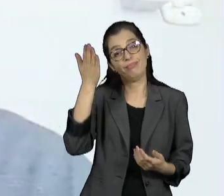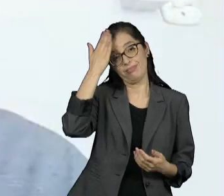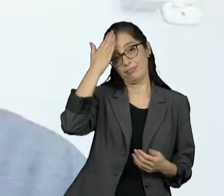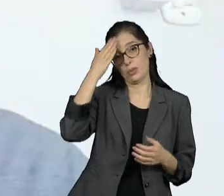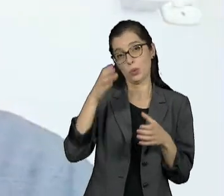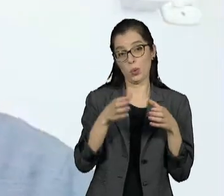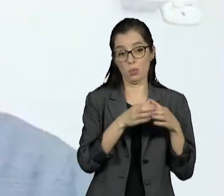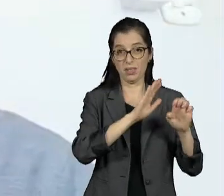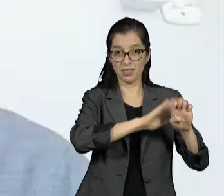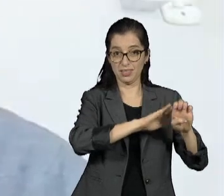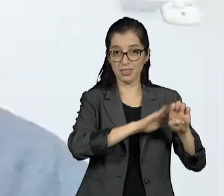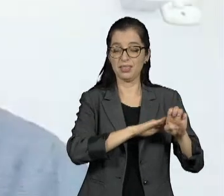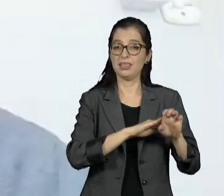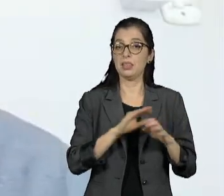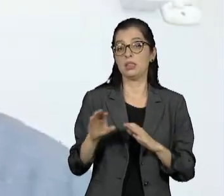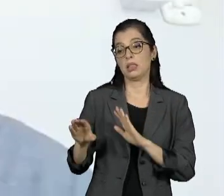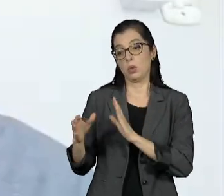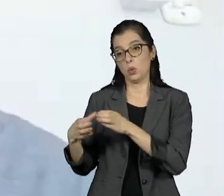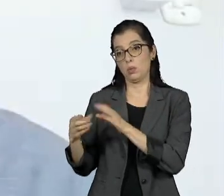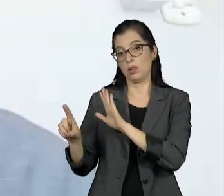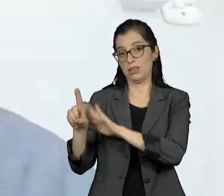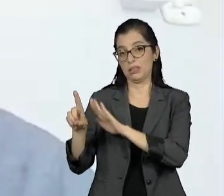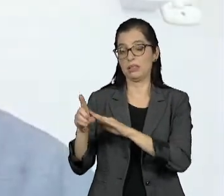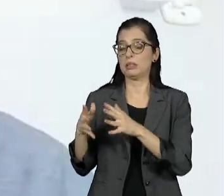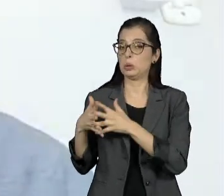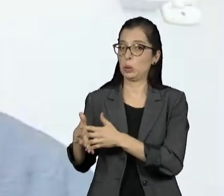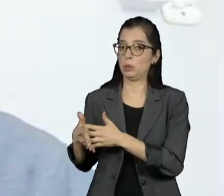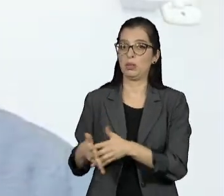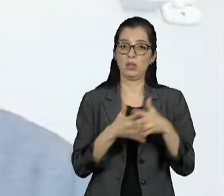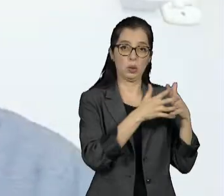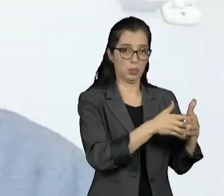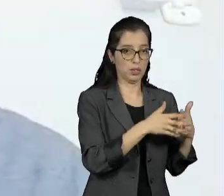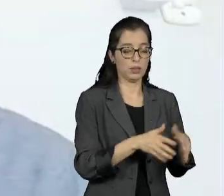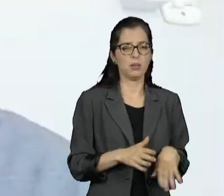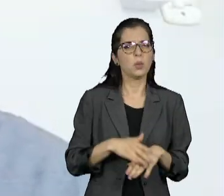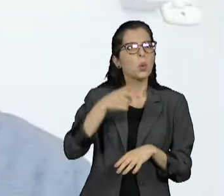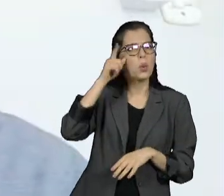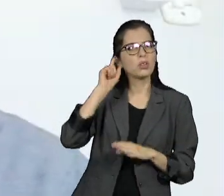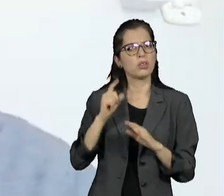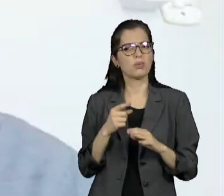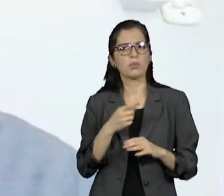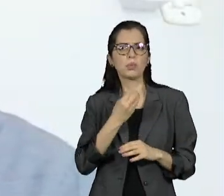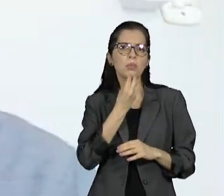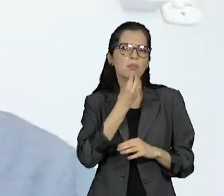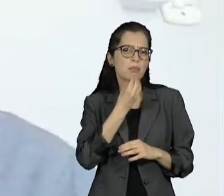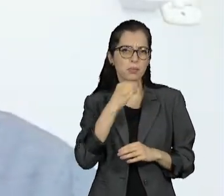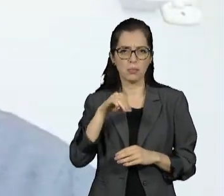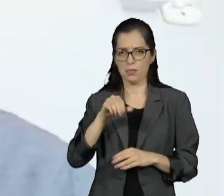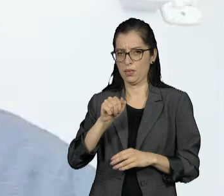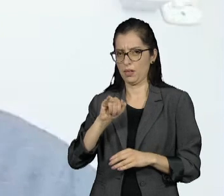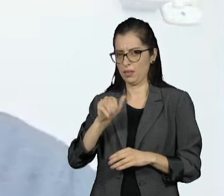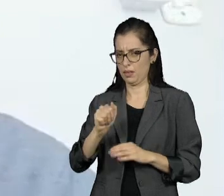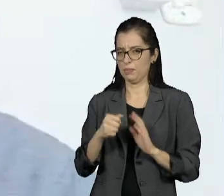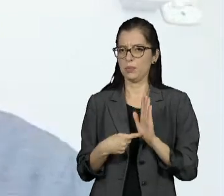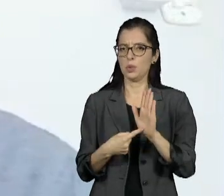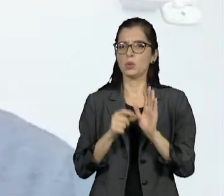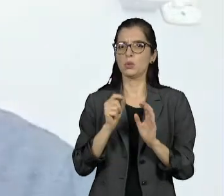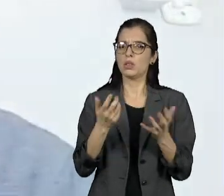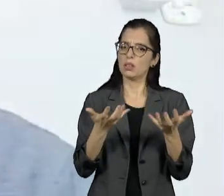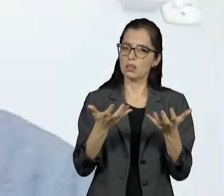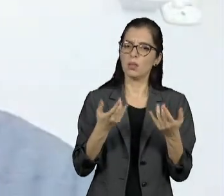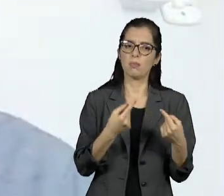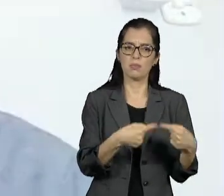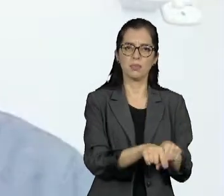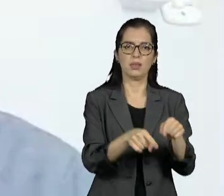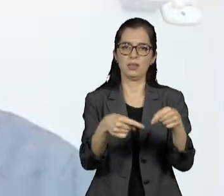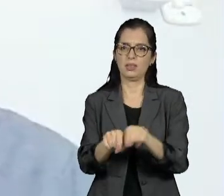uma entrevista falando que queria uma frente PSDB, PDT e PSB. E ele mesmo na entrevista disse que esses partidos não concordam sobre economia, sobre visão